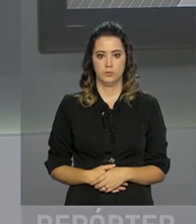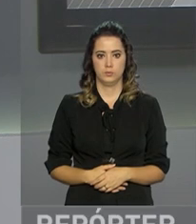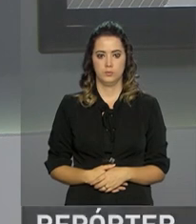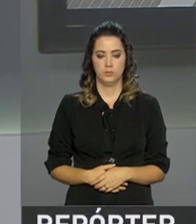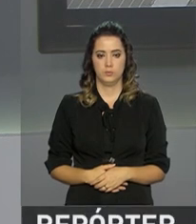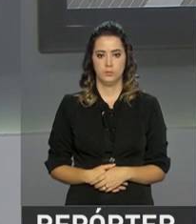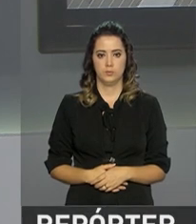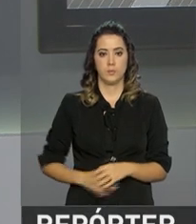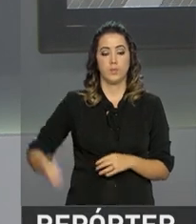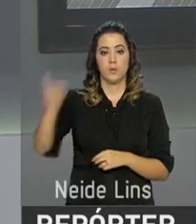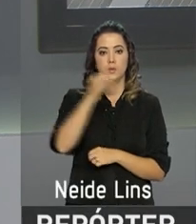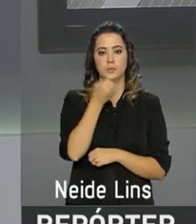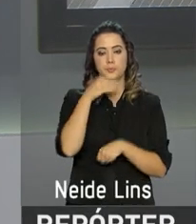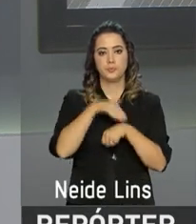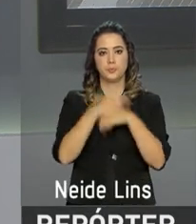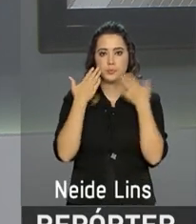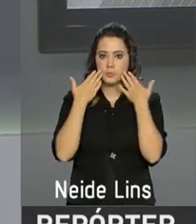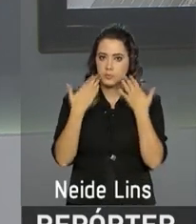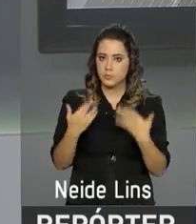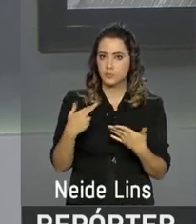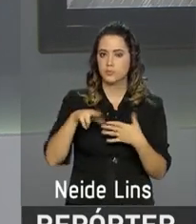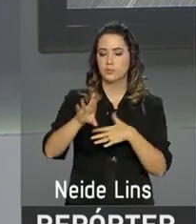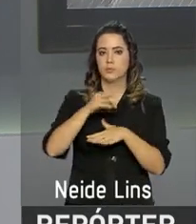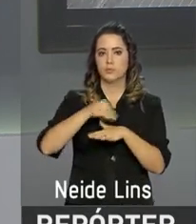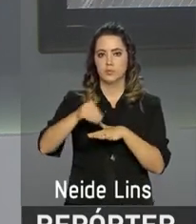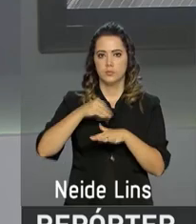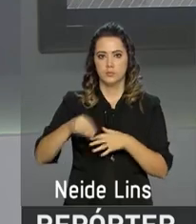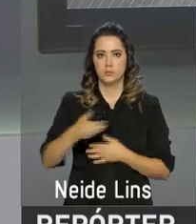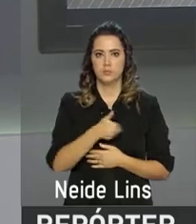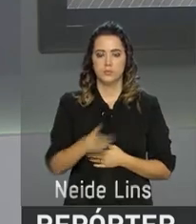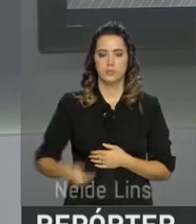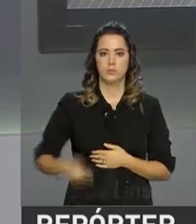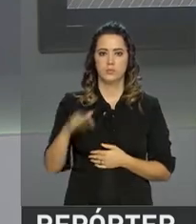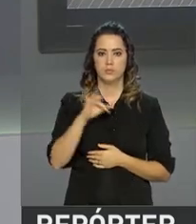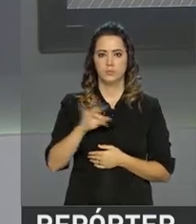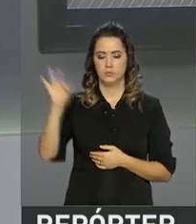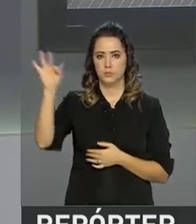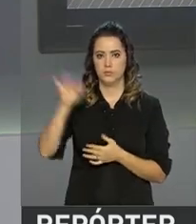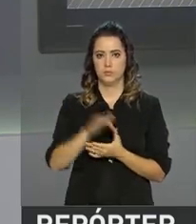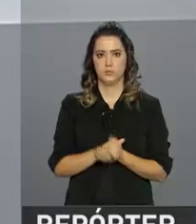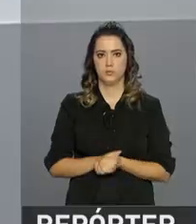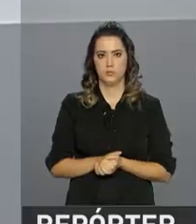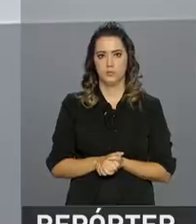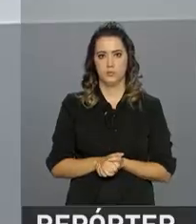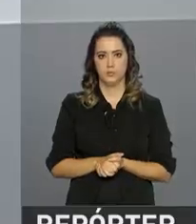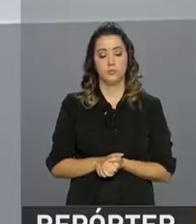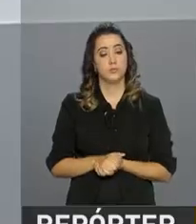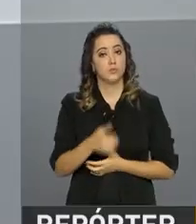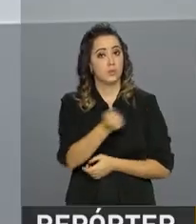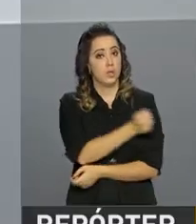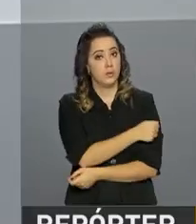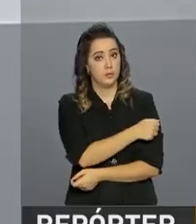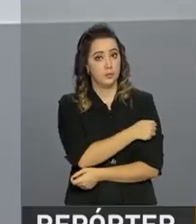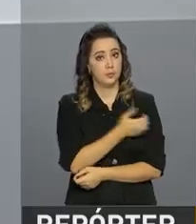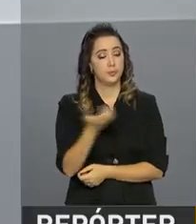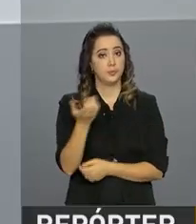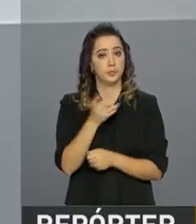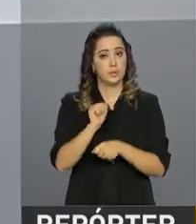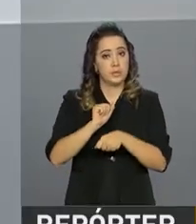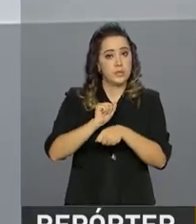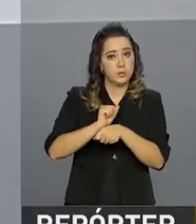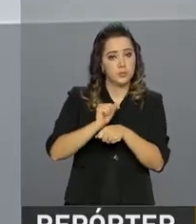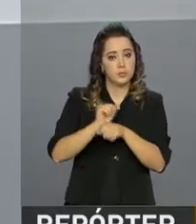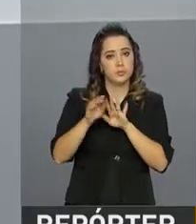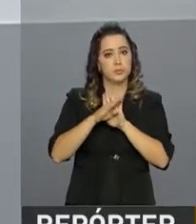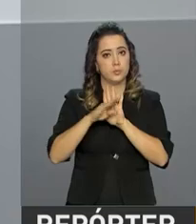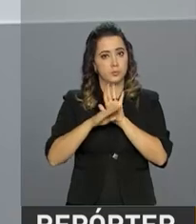olá boa noite começa agora o repórter nbr com as notícias do governo federal estudantes interessados na